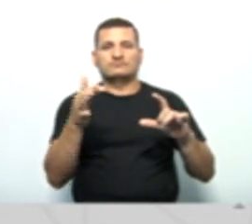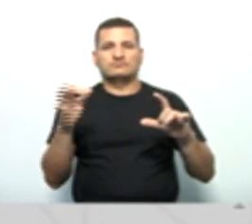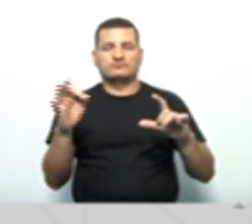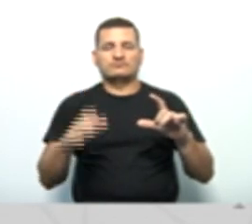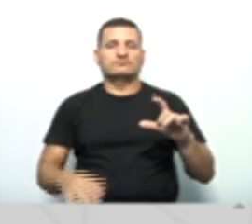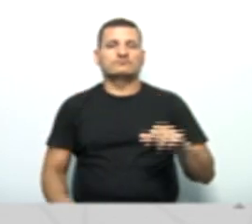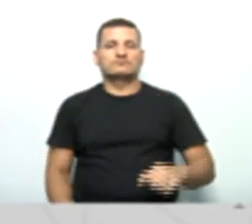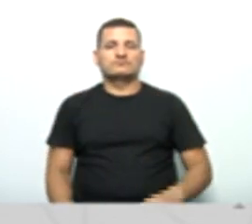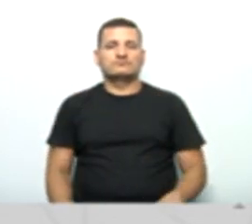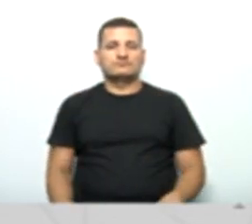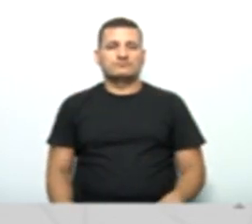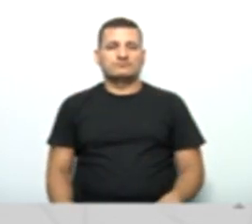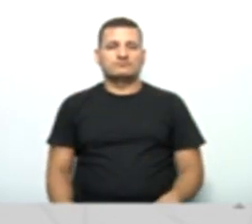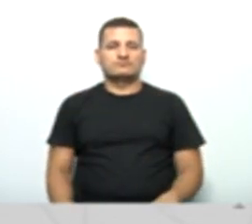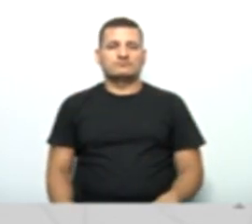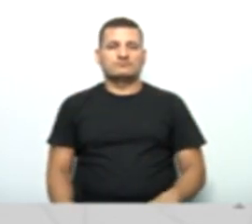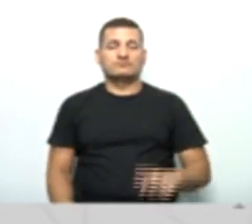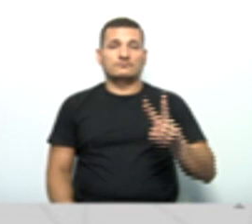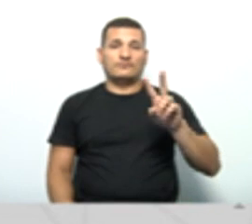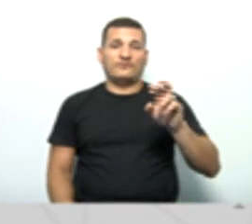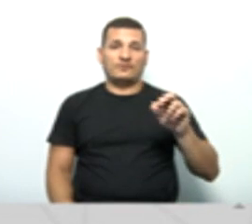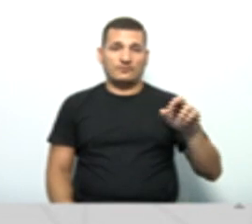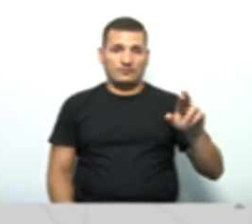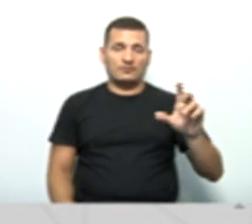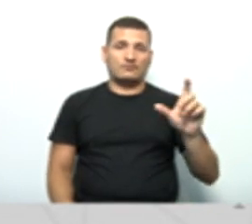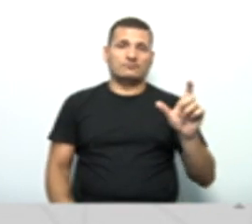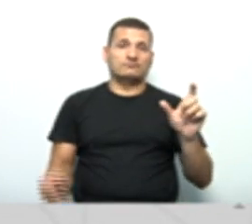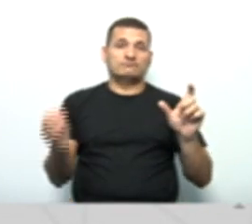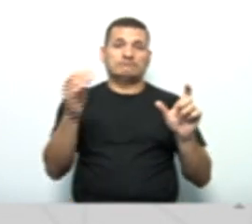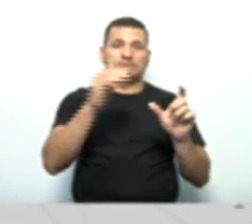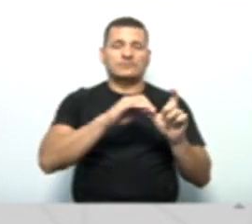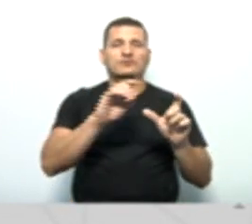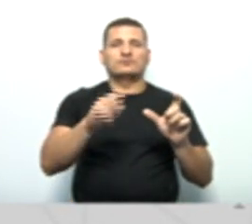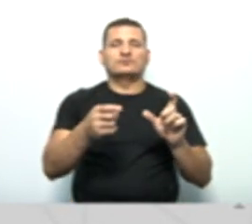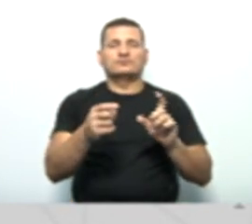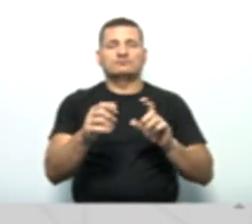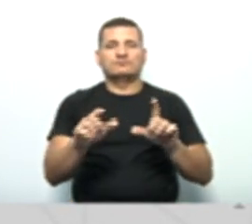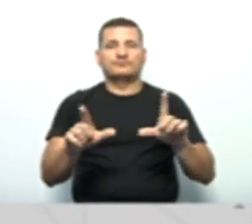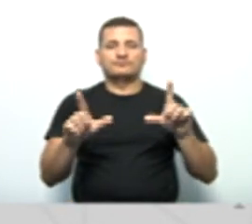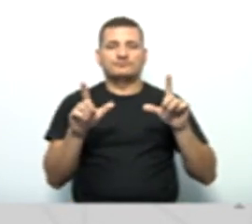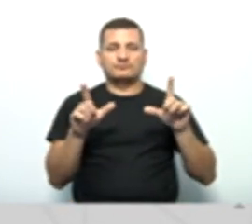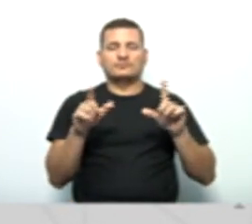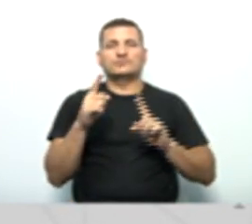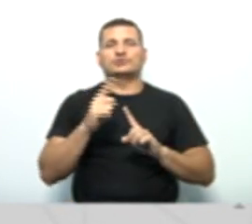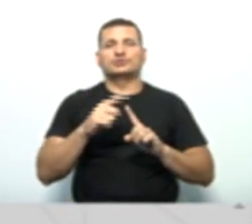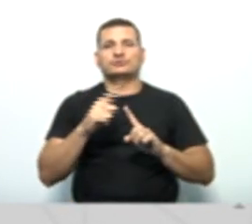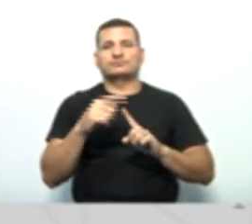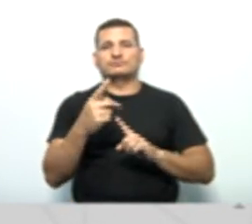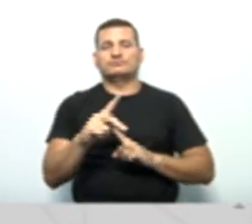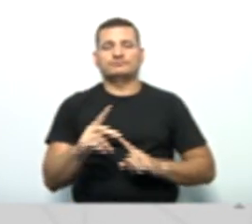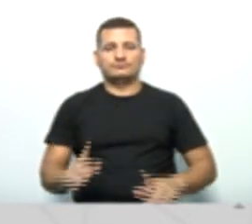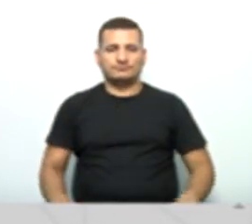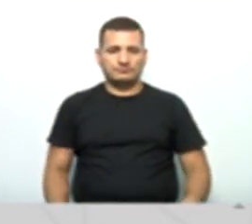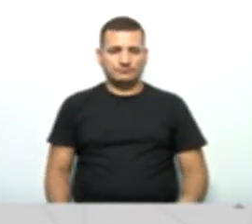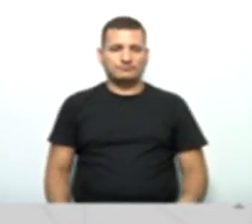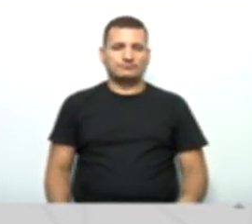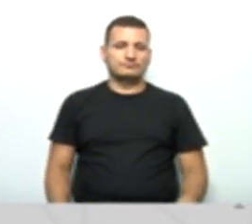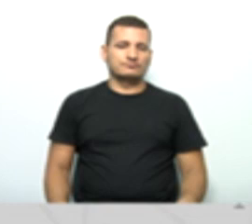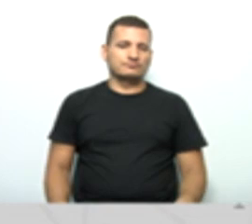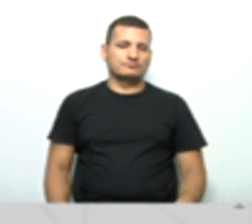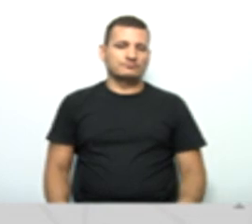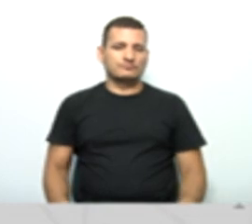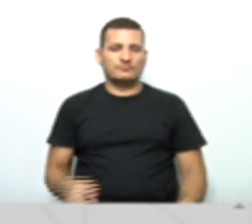10. Em uma variável e imprime o tipo delas. Beleza, já estou mostrando a resposta para